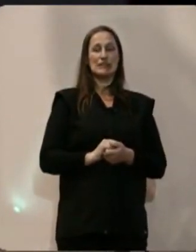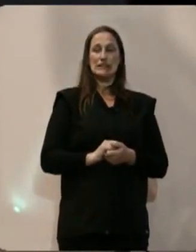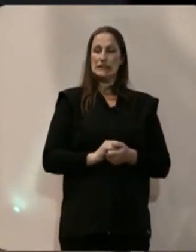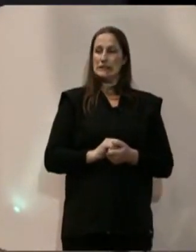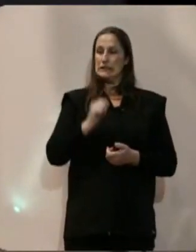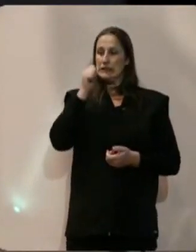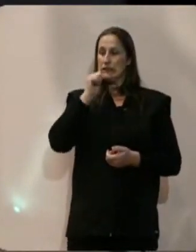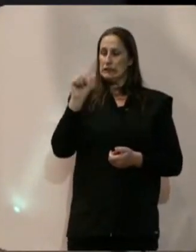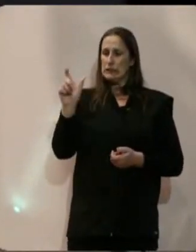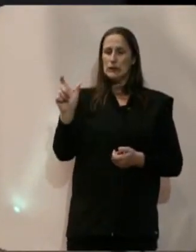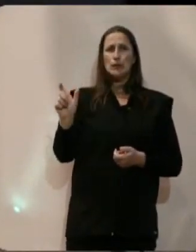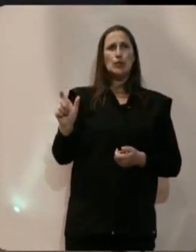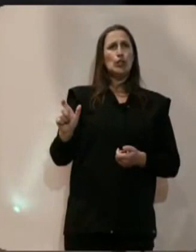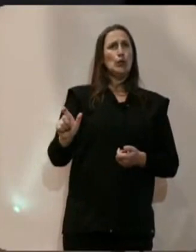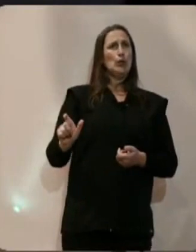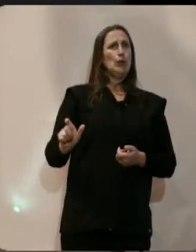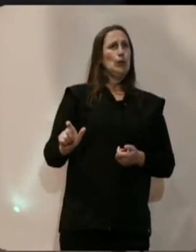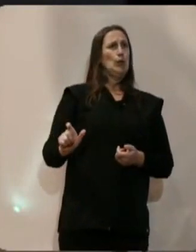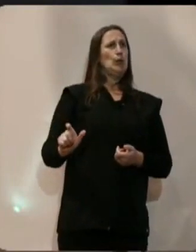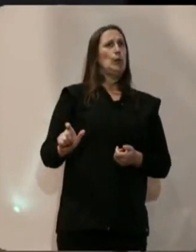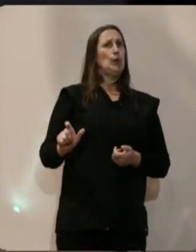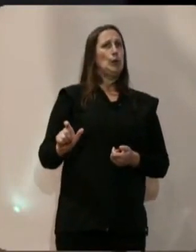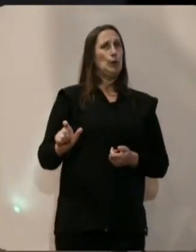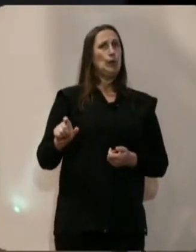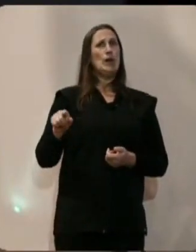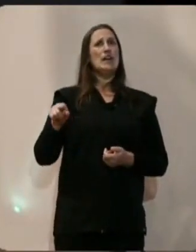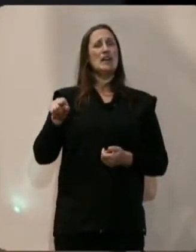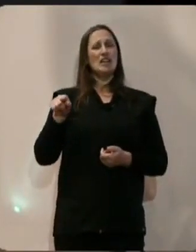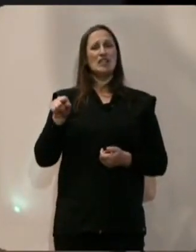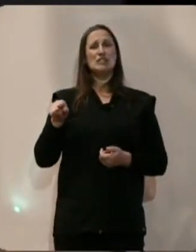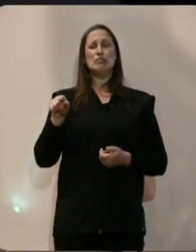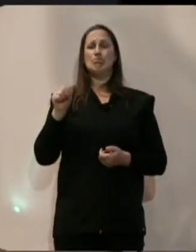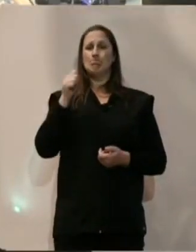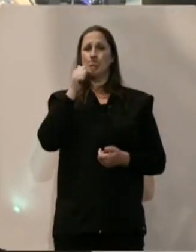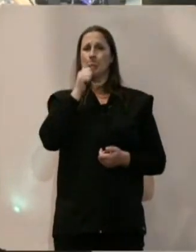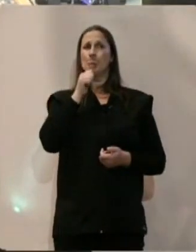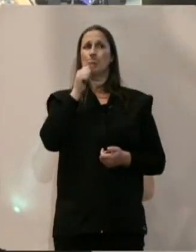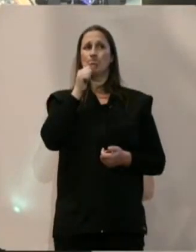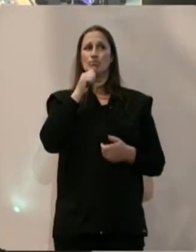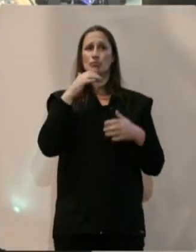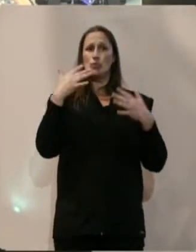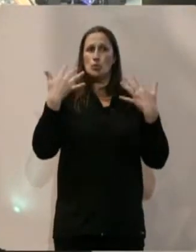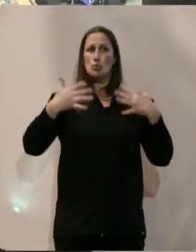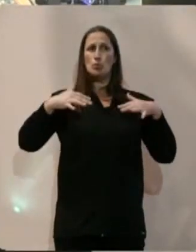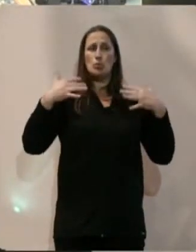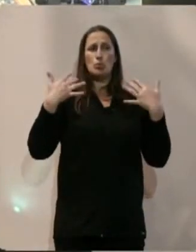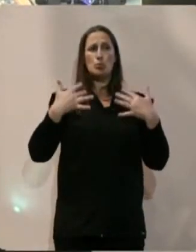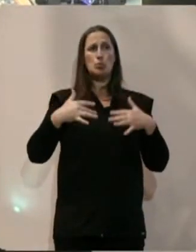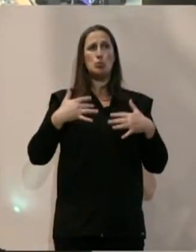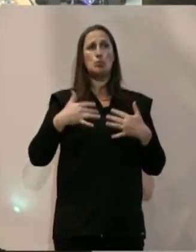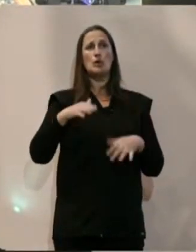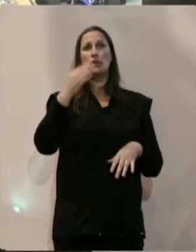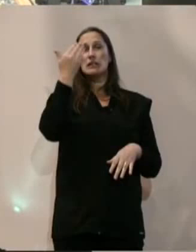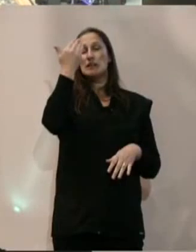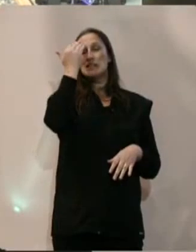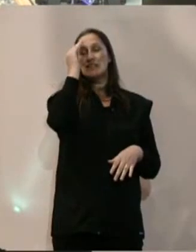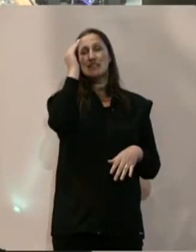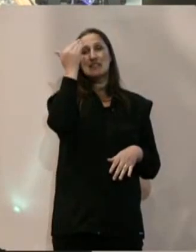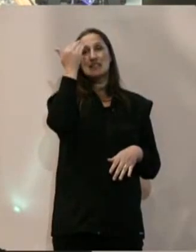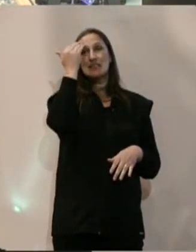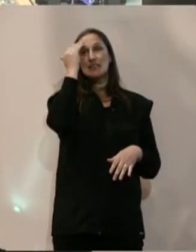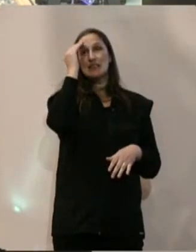aquela mulher quem está permanentemente na presença do Senhor Jesus, para entender